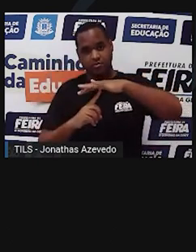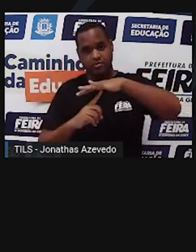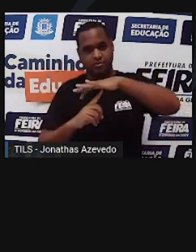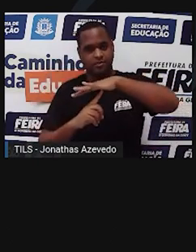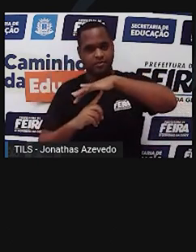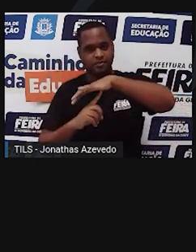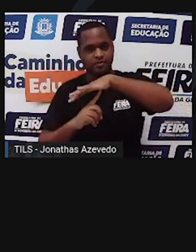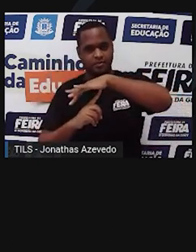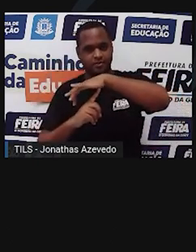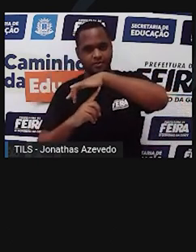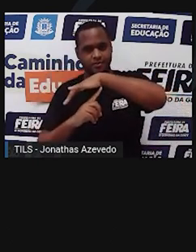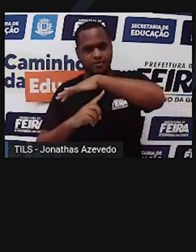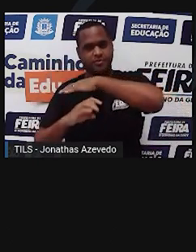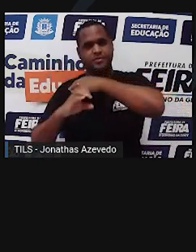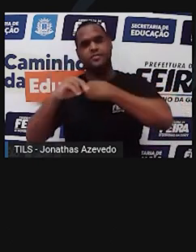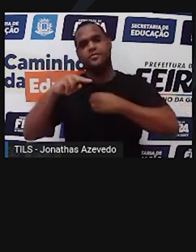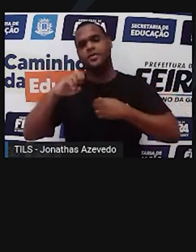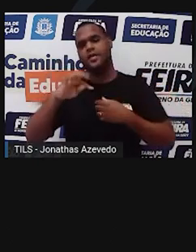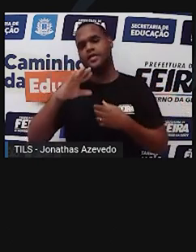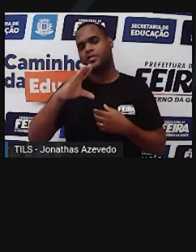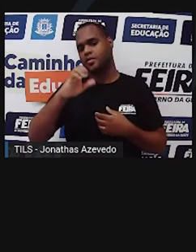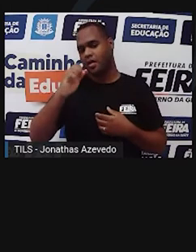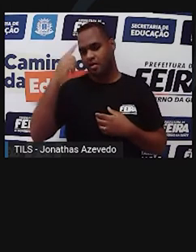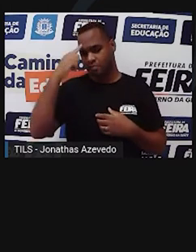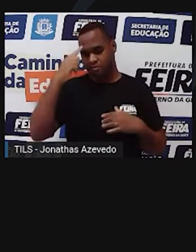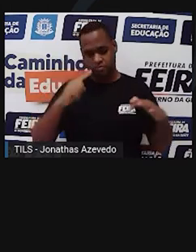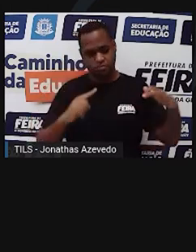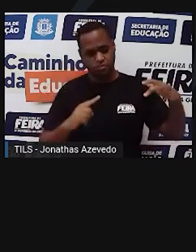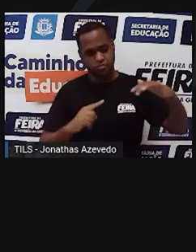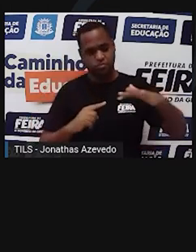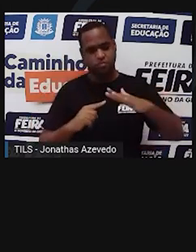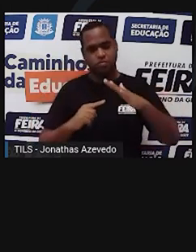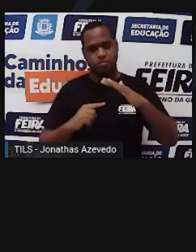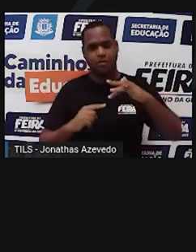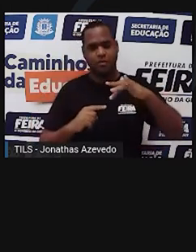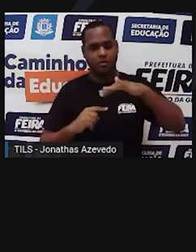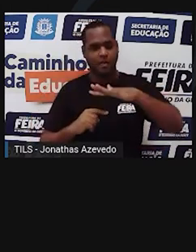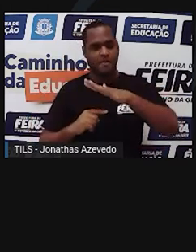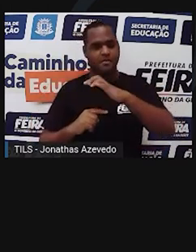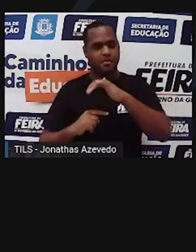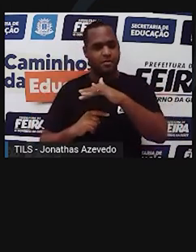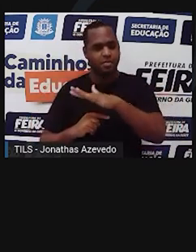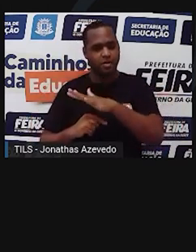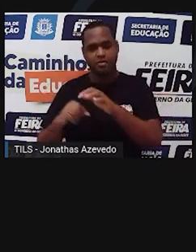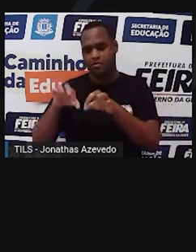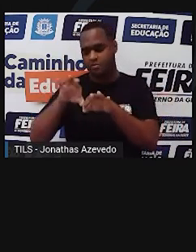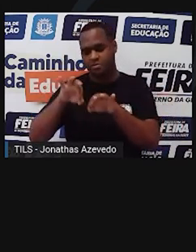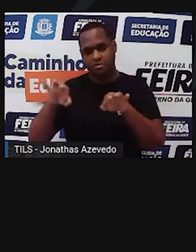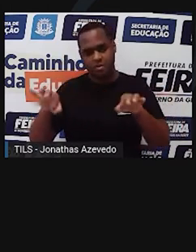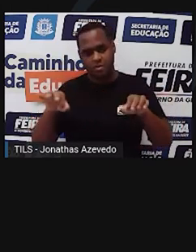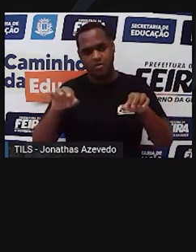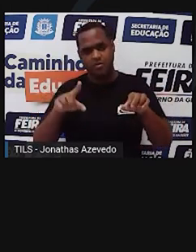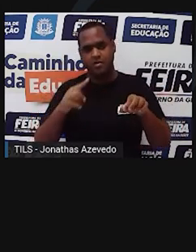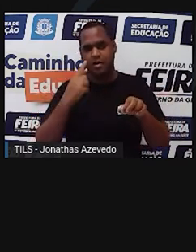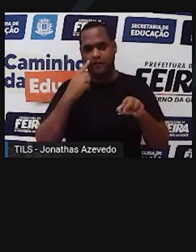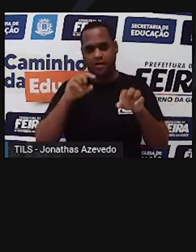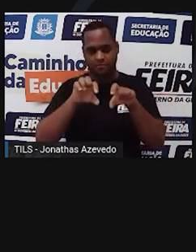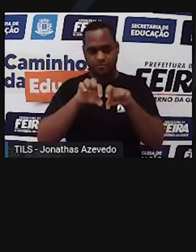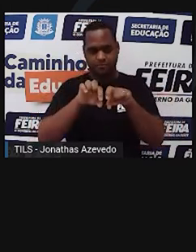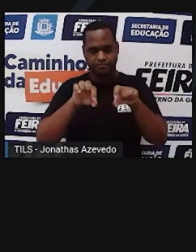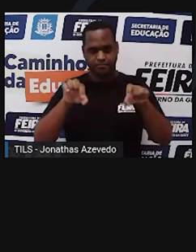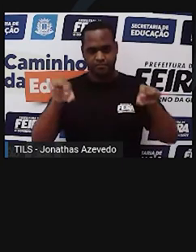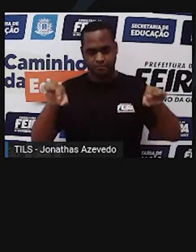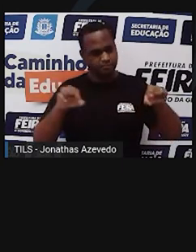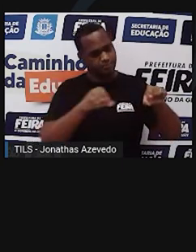cinética, que é a energia de movimento, isso através dos tubos. Deixa eu desenhar os tubos aqui.